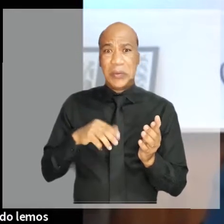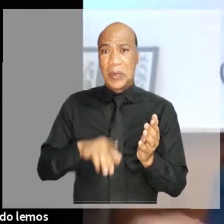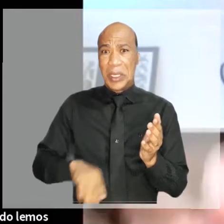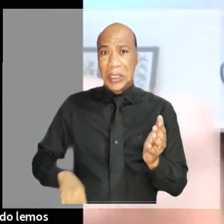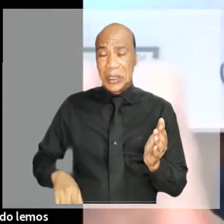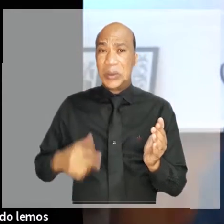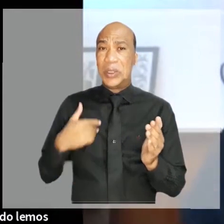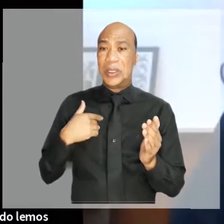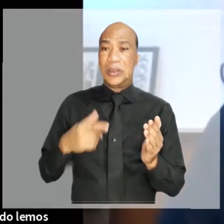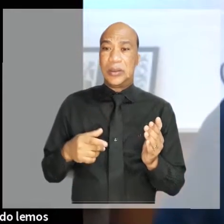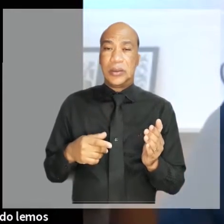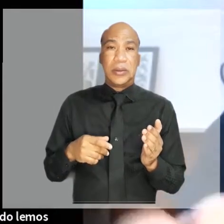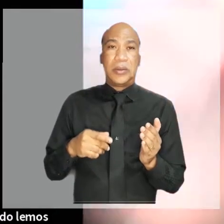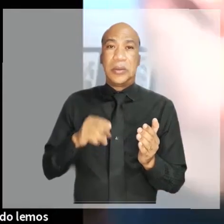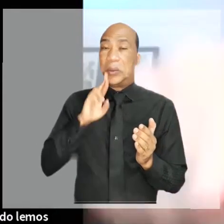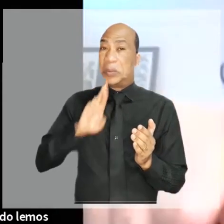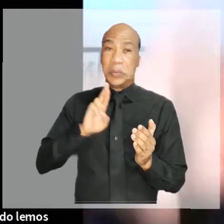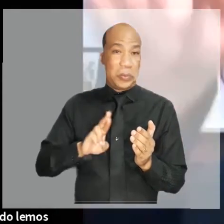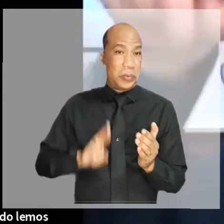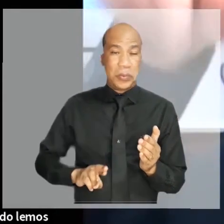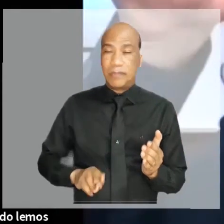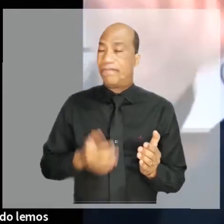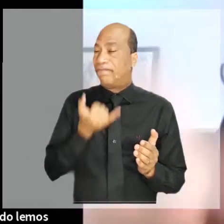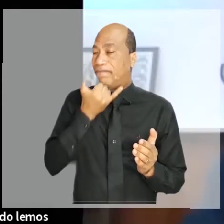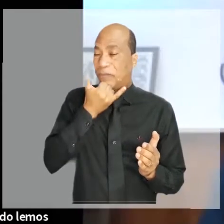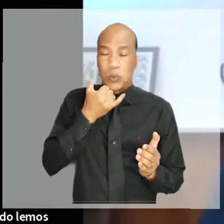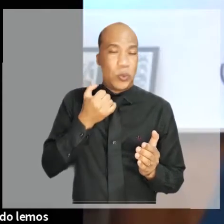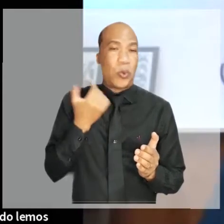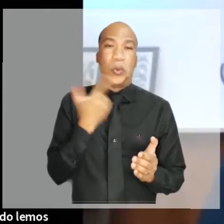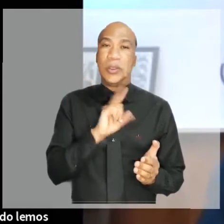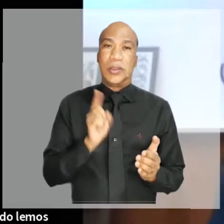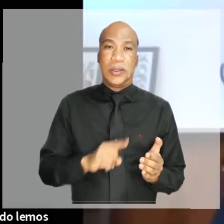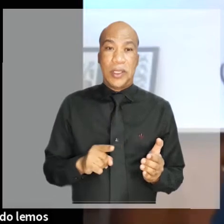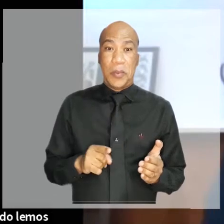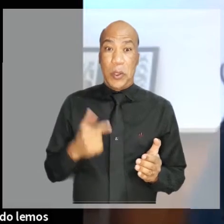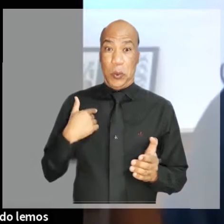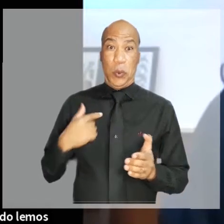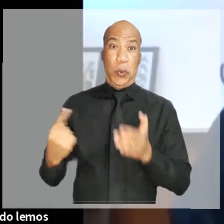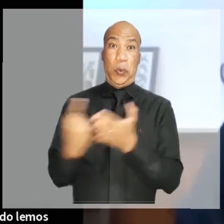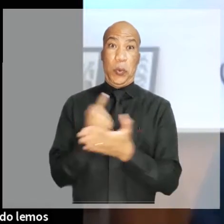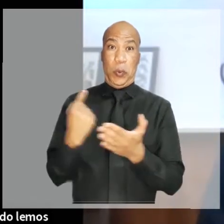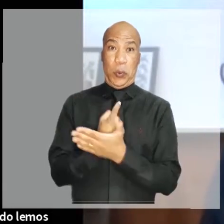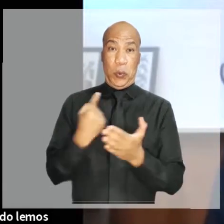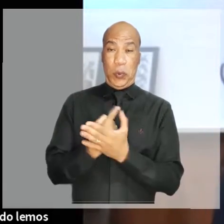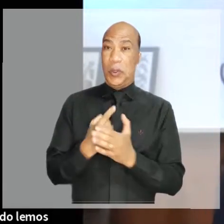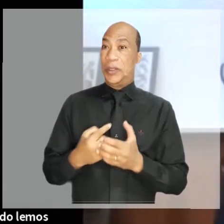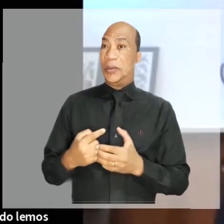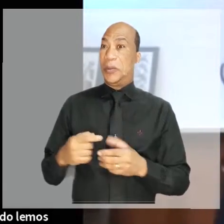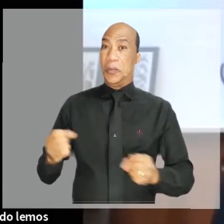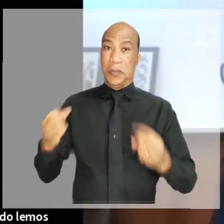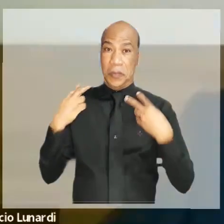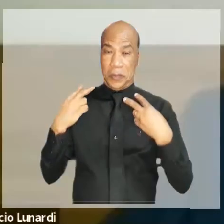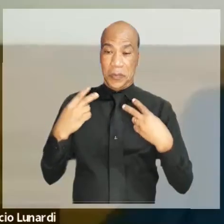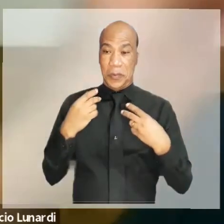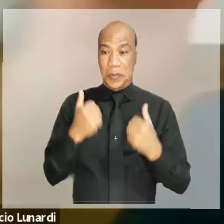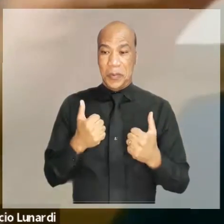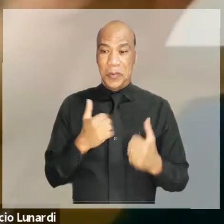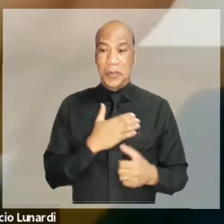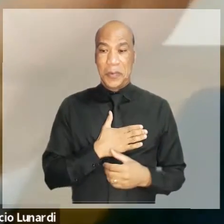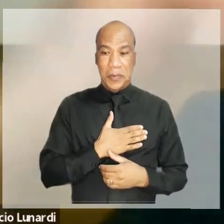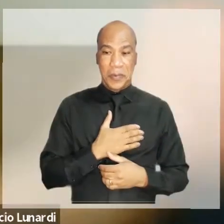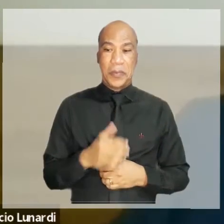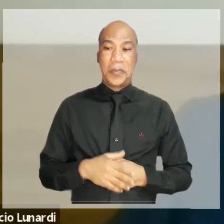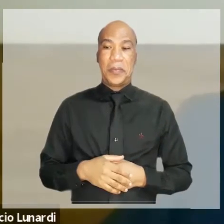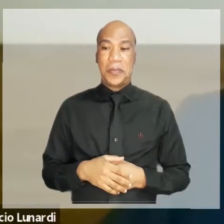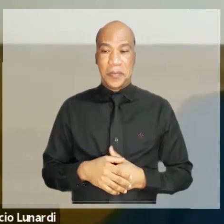Eu não vou conseguir responder tudo aqui, mas o pessoal está animado ali nos assistindo, tá? Vários elogios também,